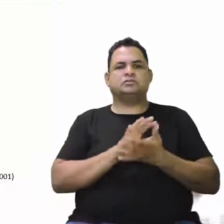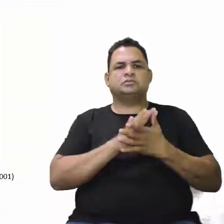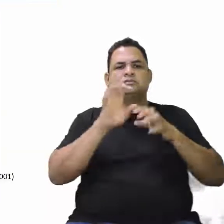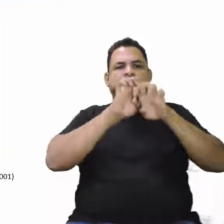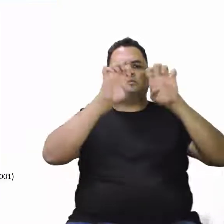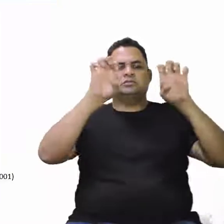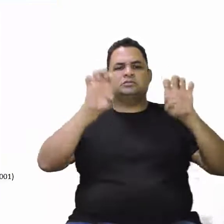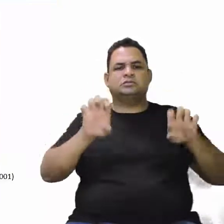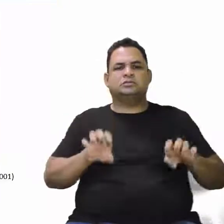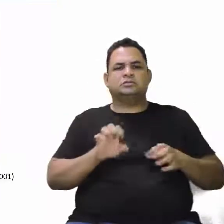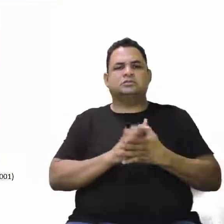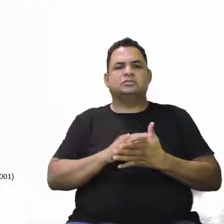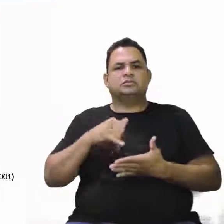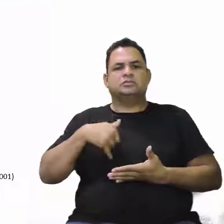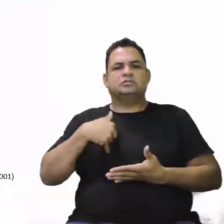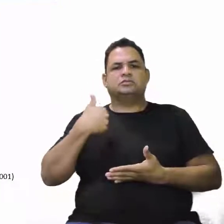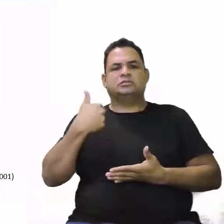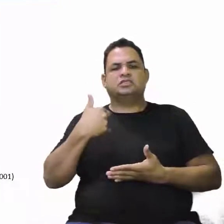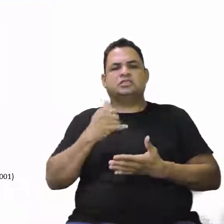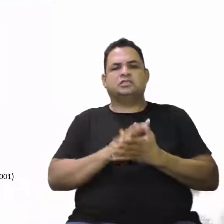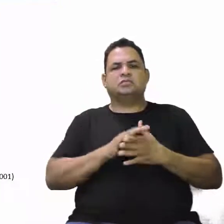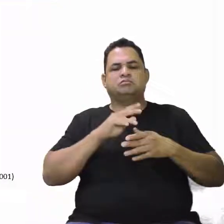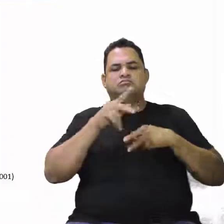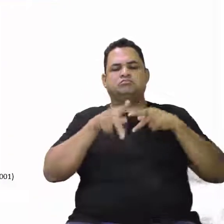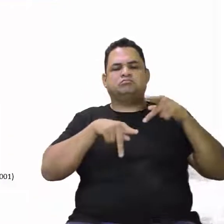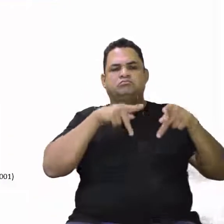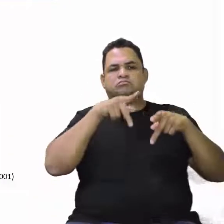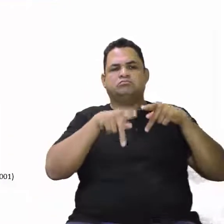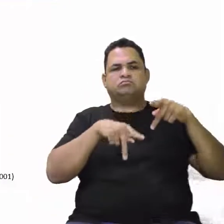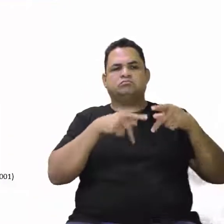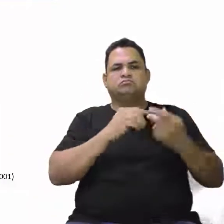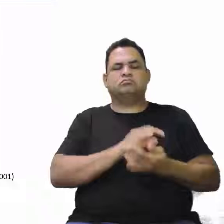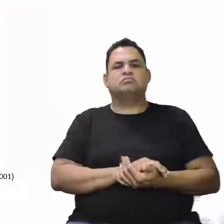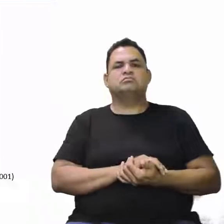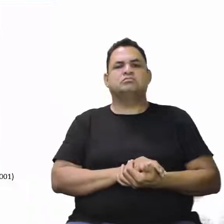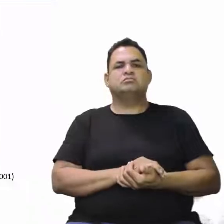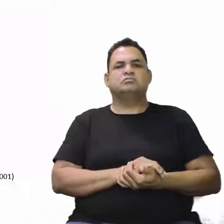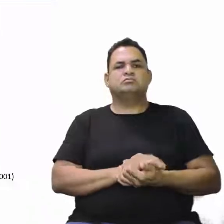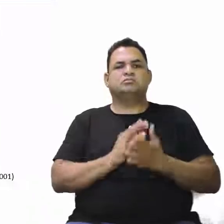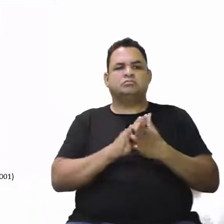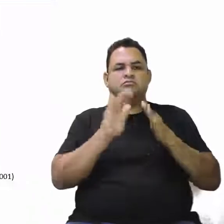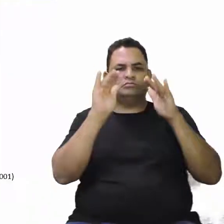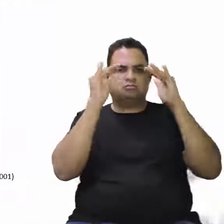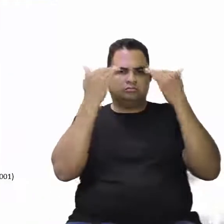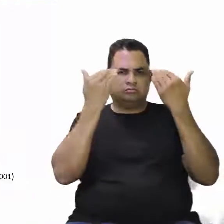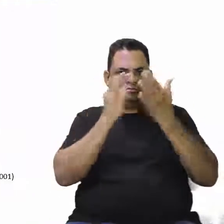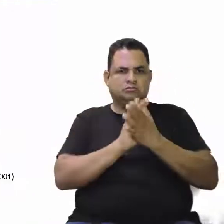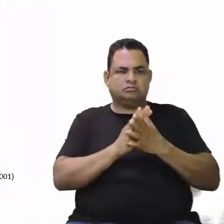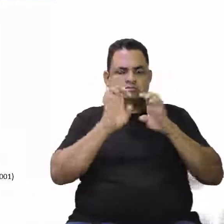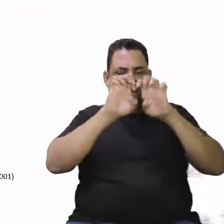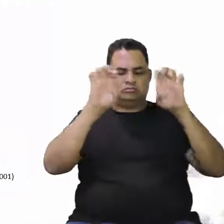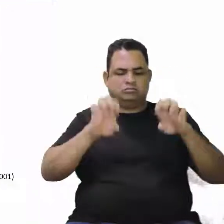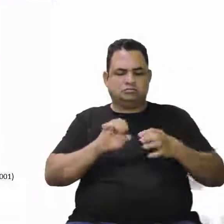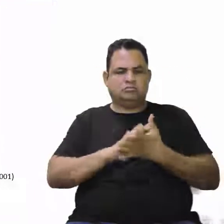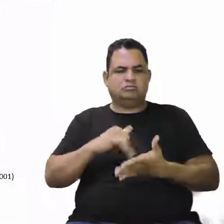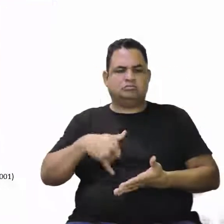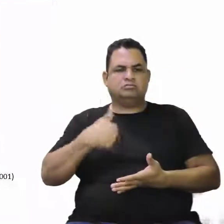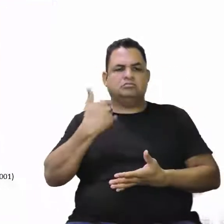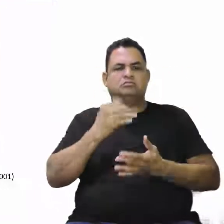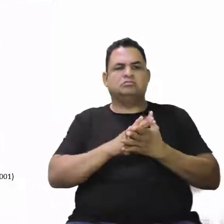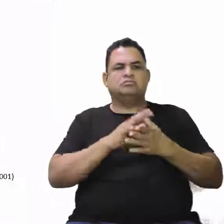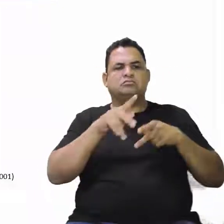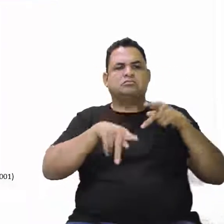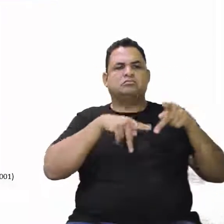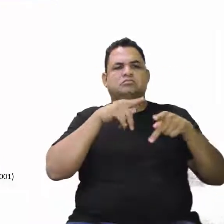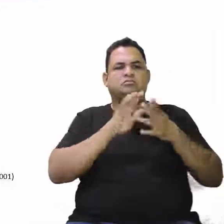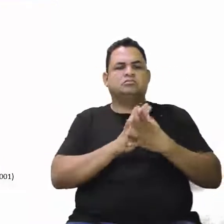Estrutura etária da população. Deixa um pouquinho a pé de lado aí, agora preste atenção na estrutura etária da população.